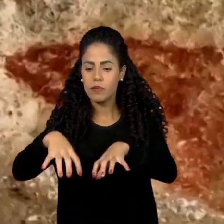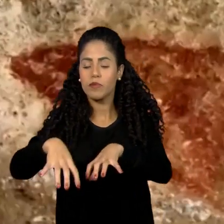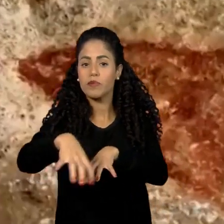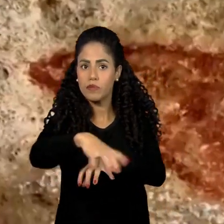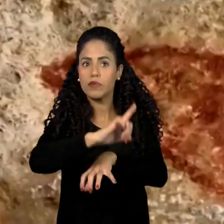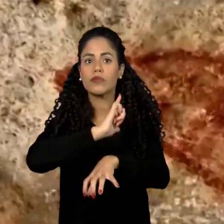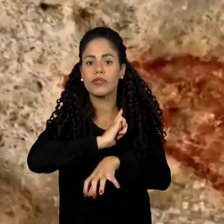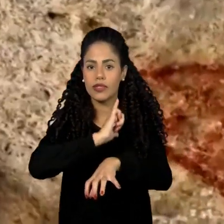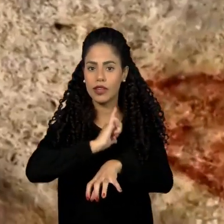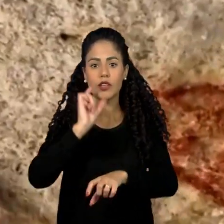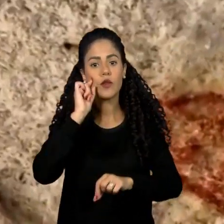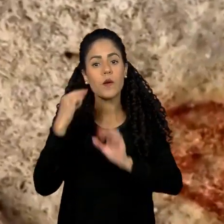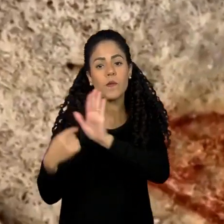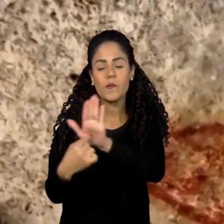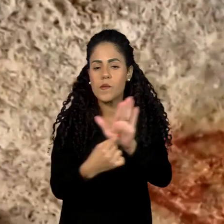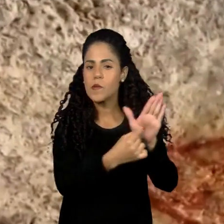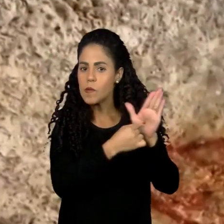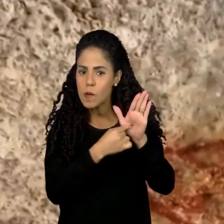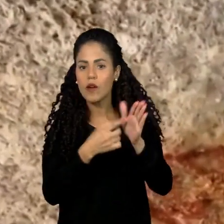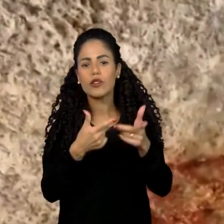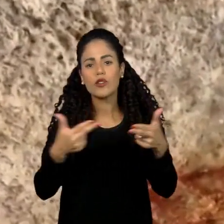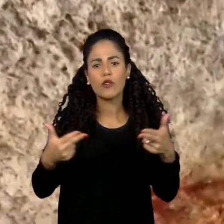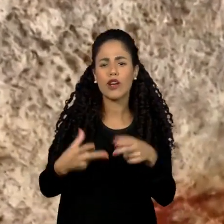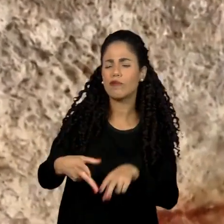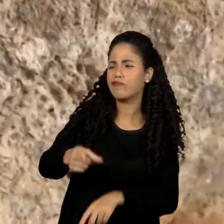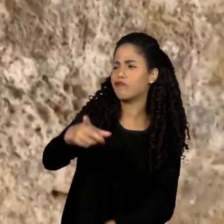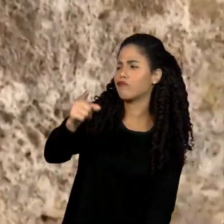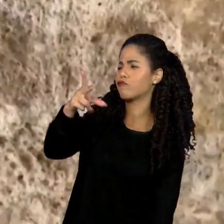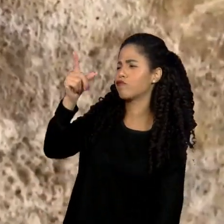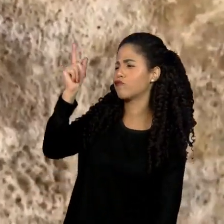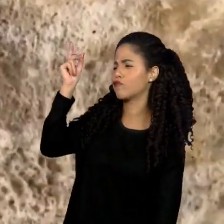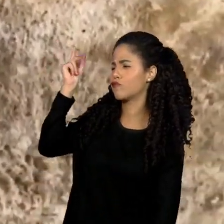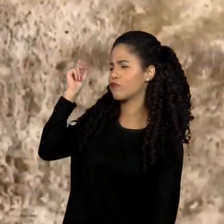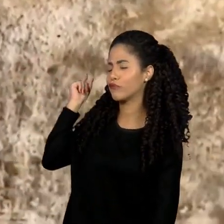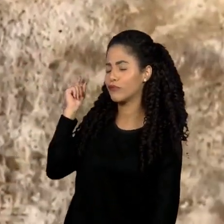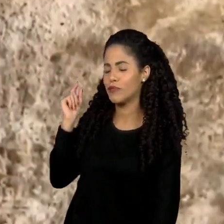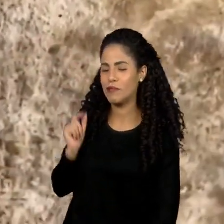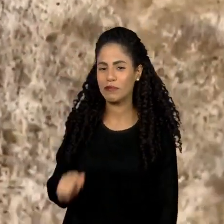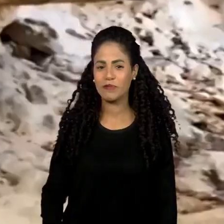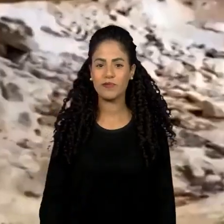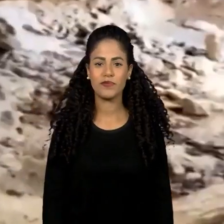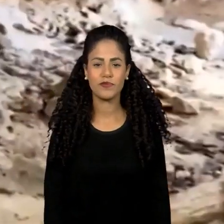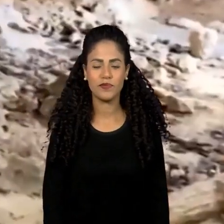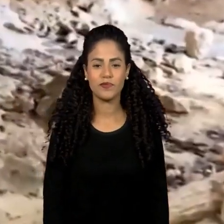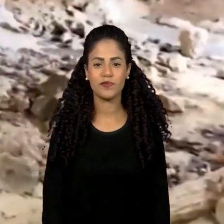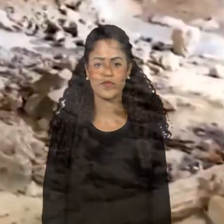grutas, guarda vestígios da nossa pré-história.